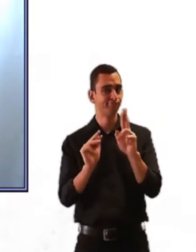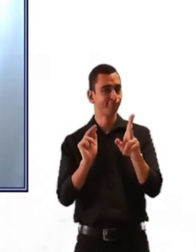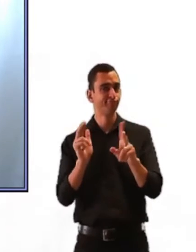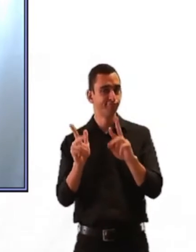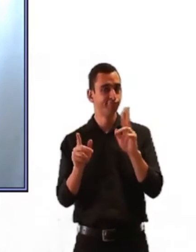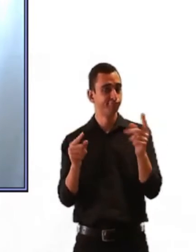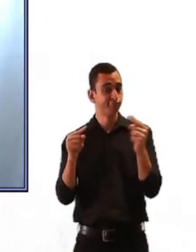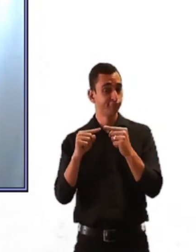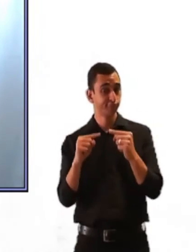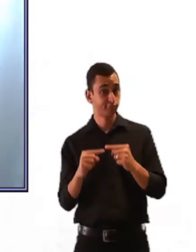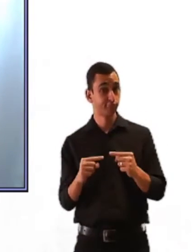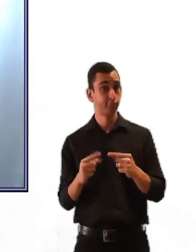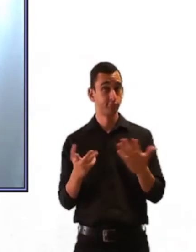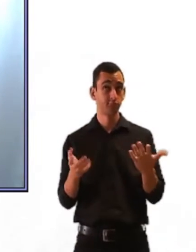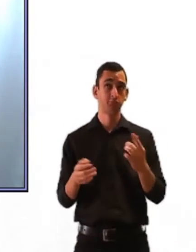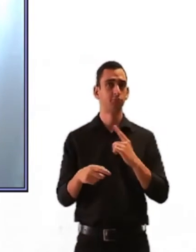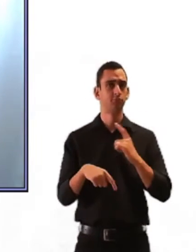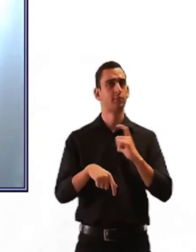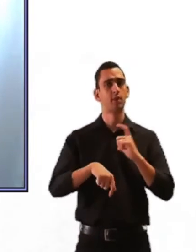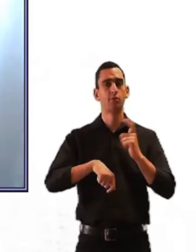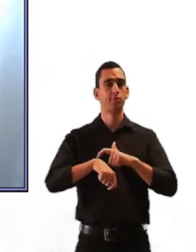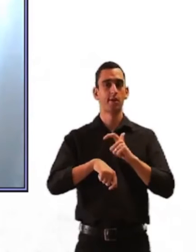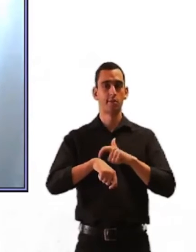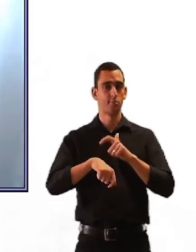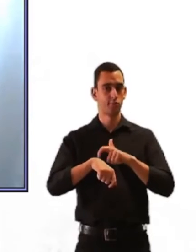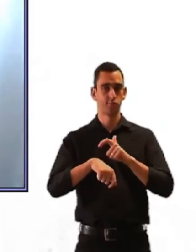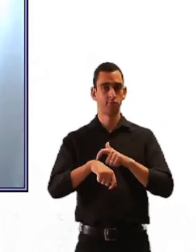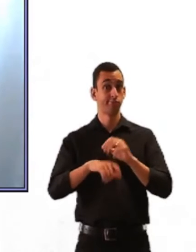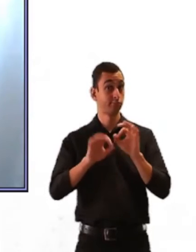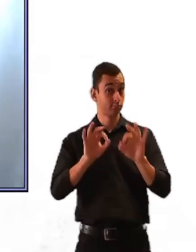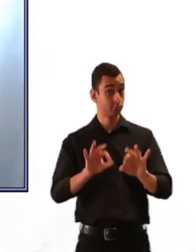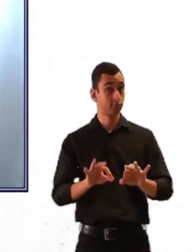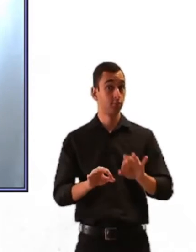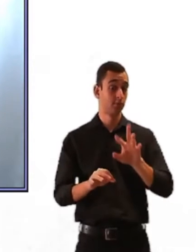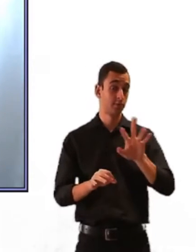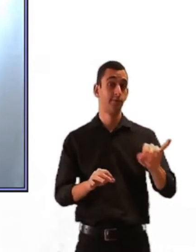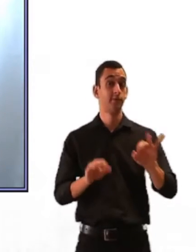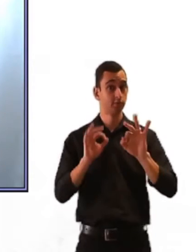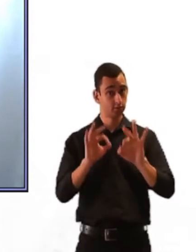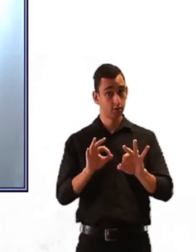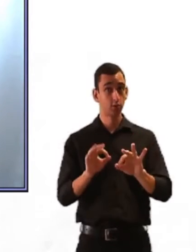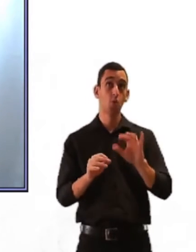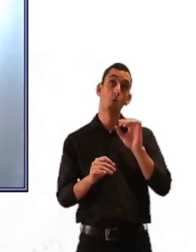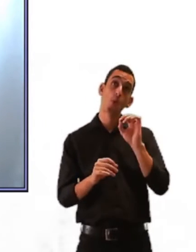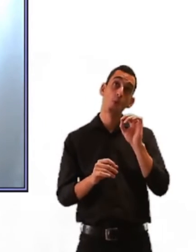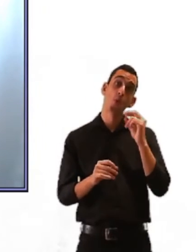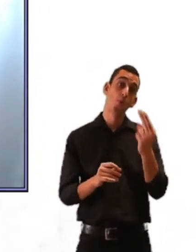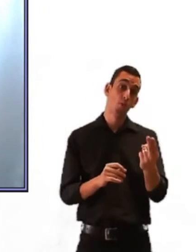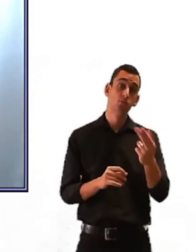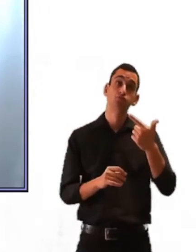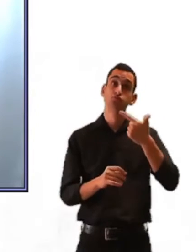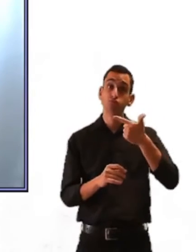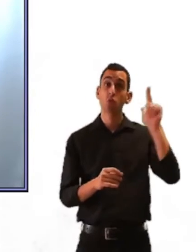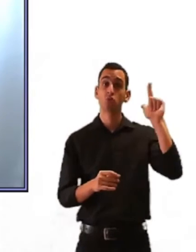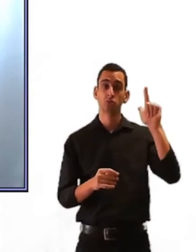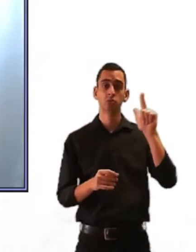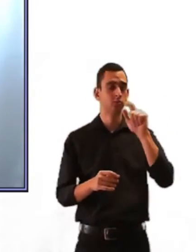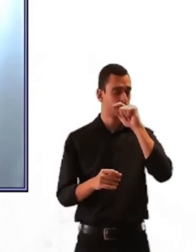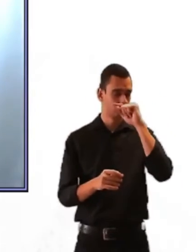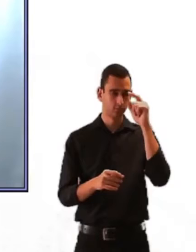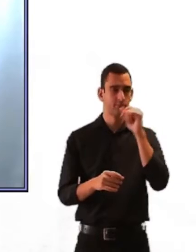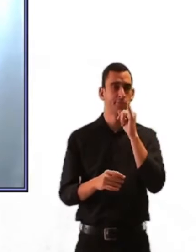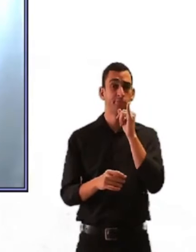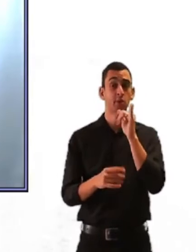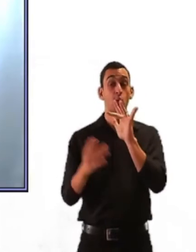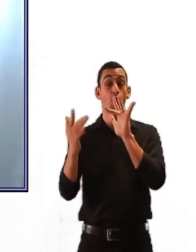primeiro deles, o tempo, né, que é o que vai influenciar mais diretamente. Outras questões é o contato